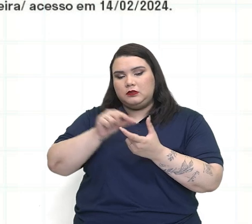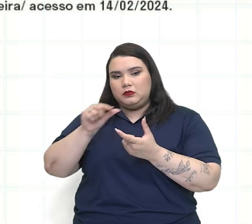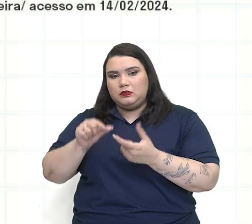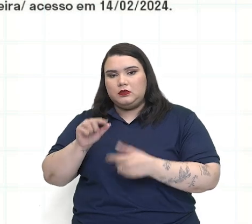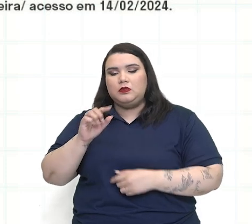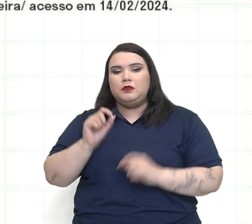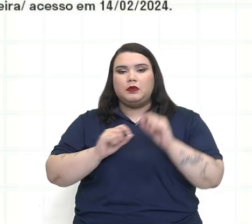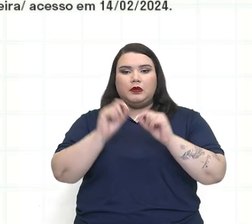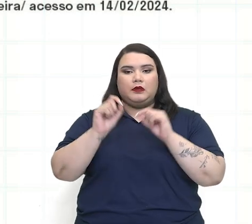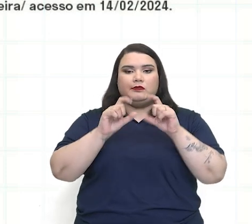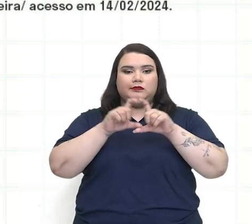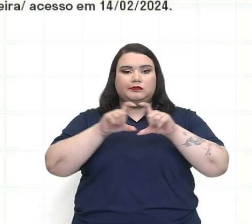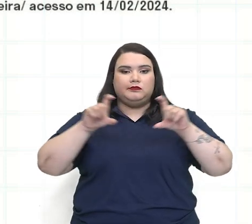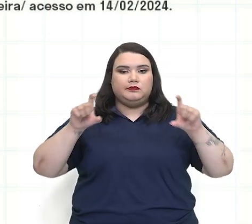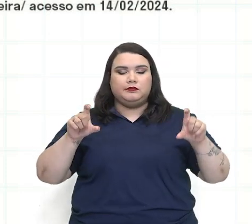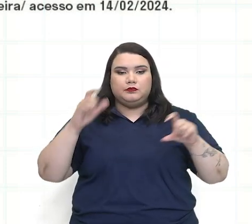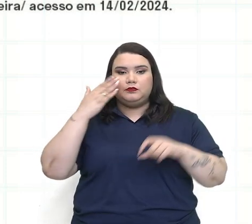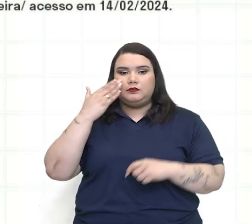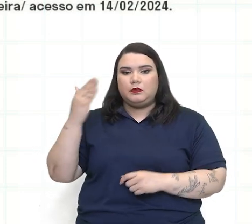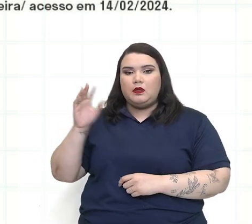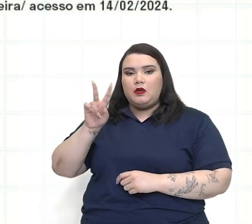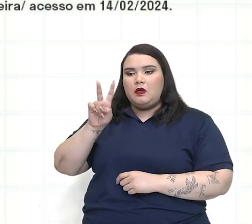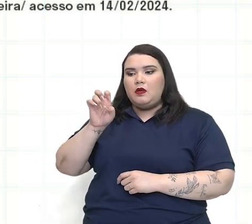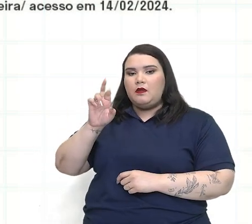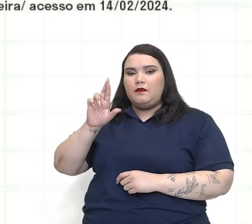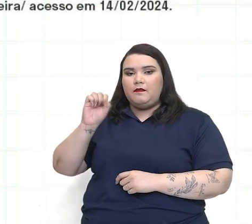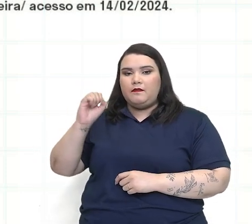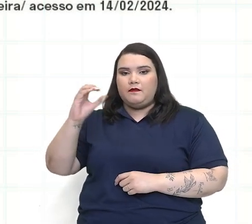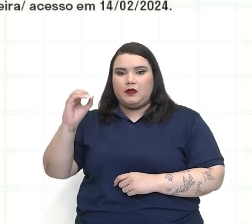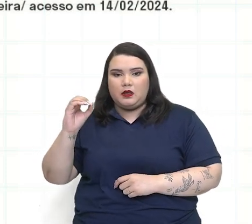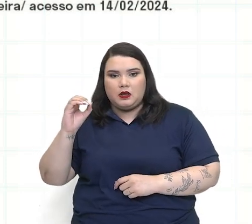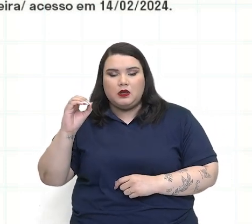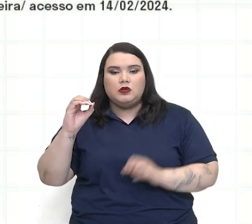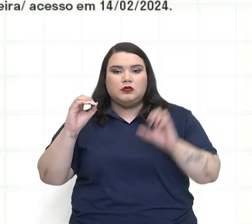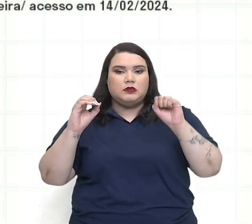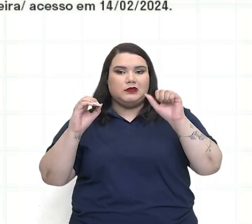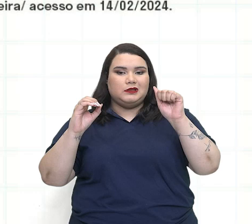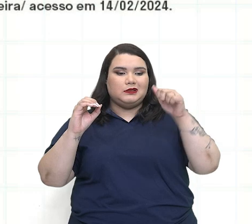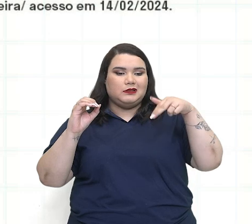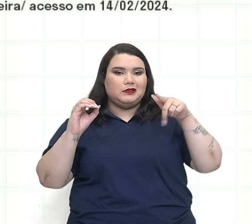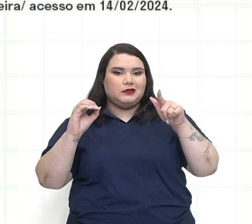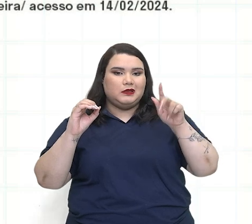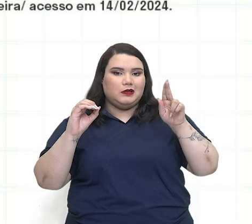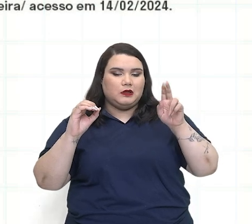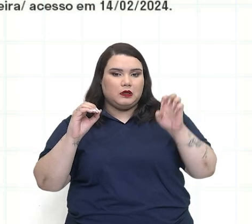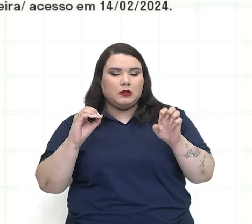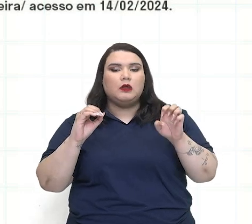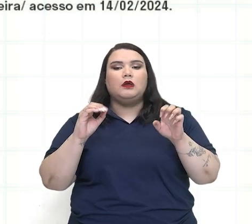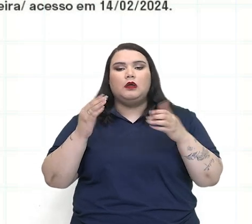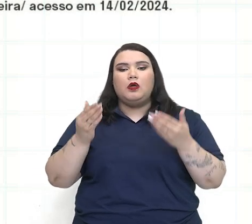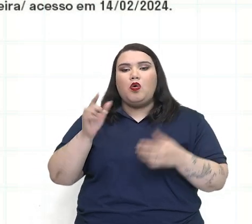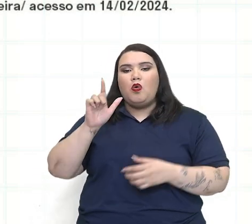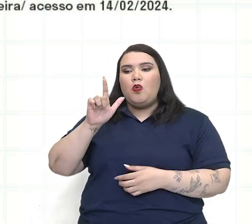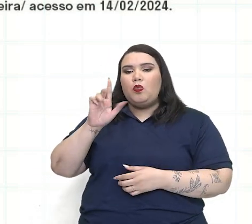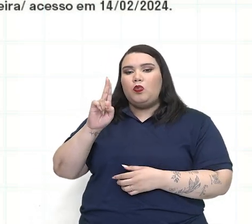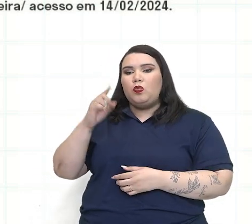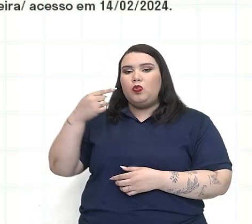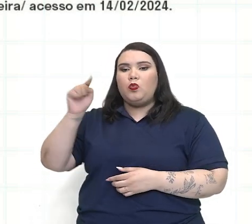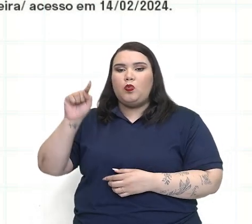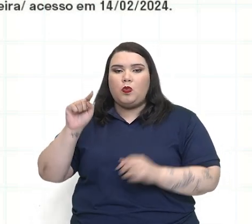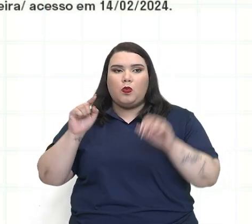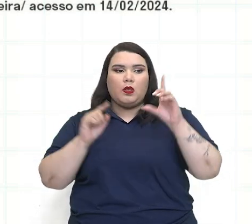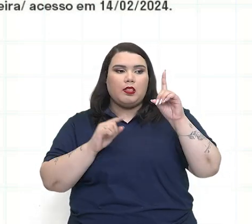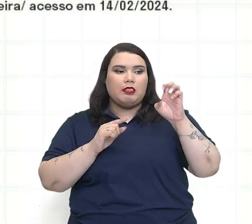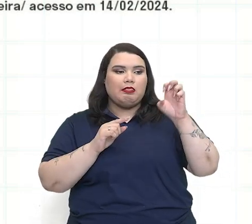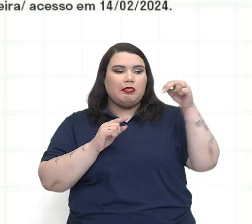verso, sangue, volúpia, ardente. Então, são sílabas tônicas, né, que vão dar um certo